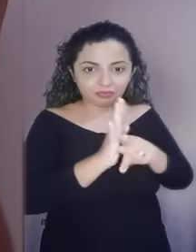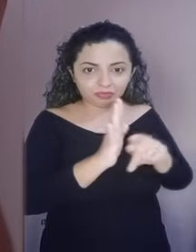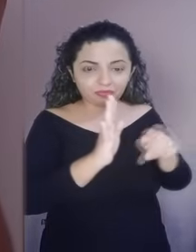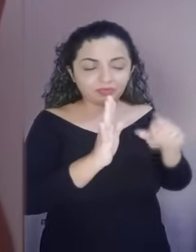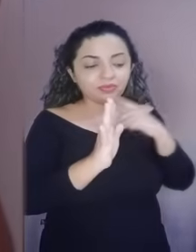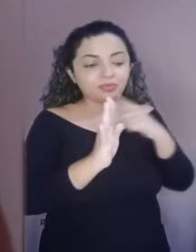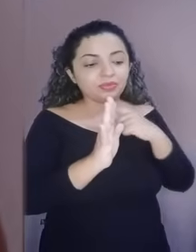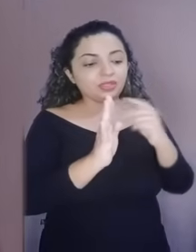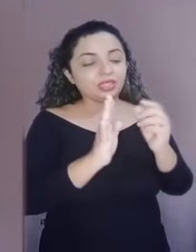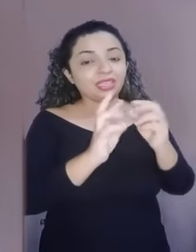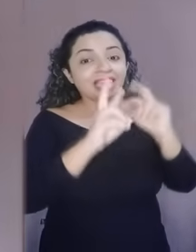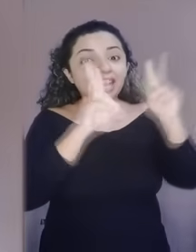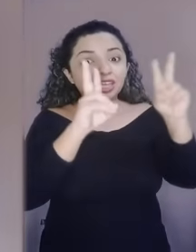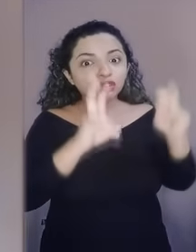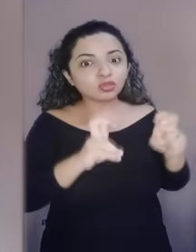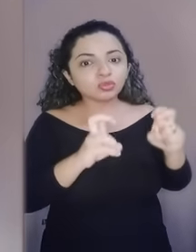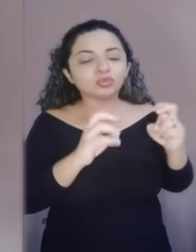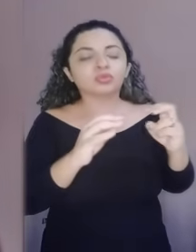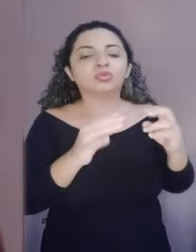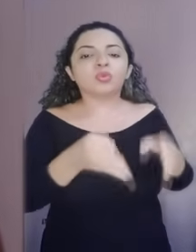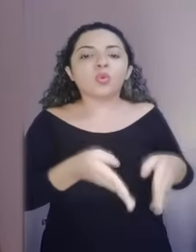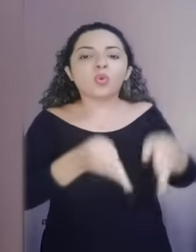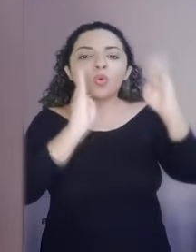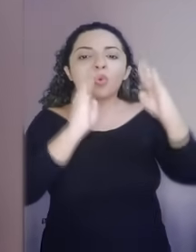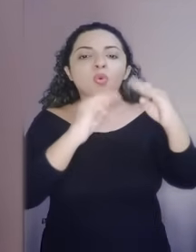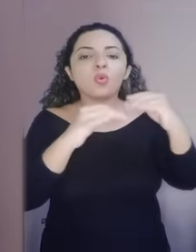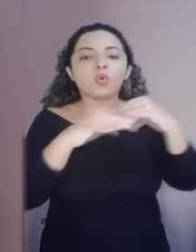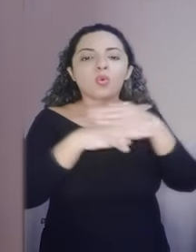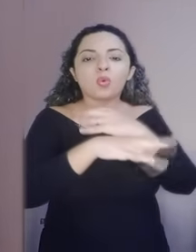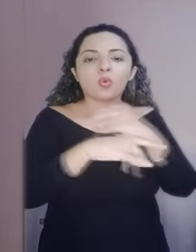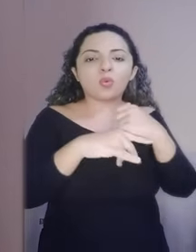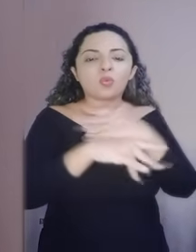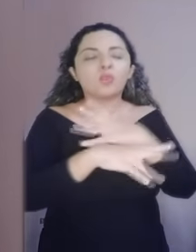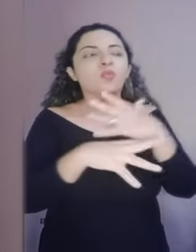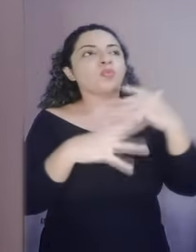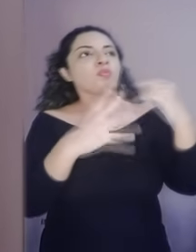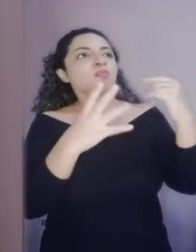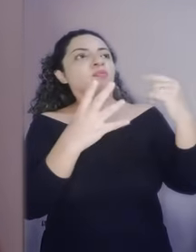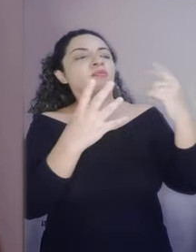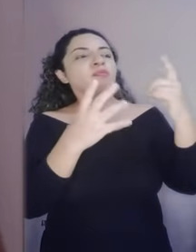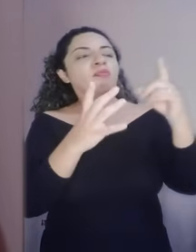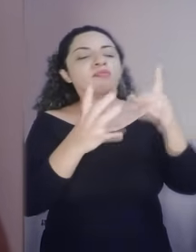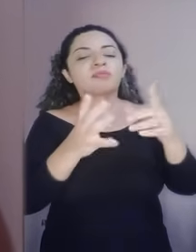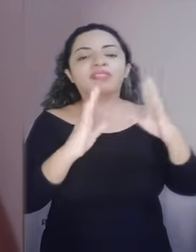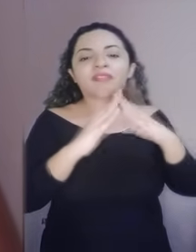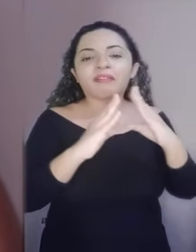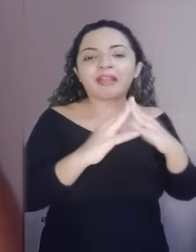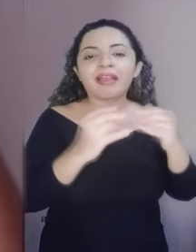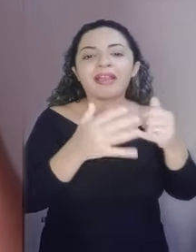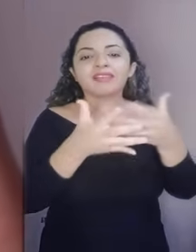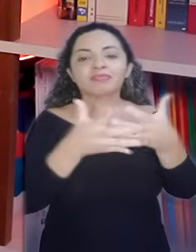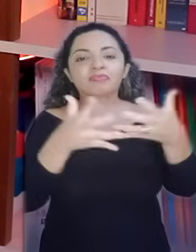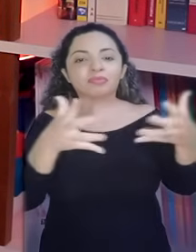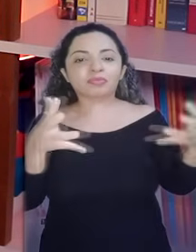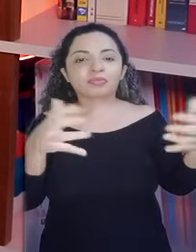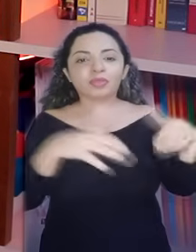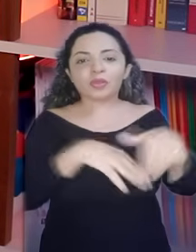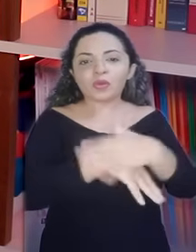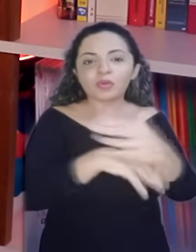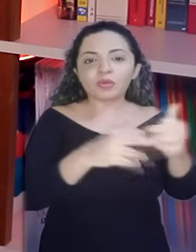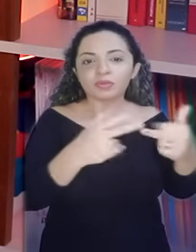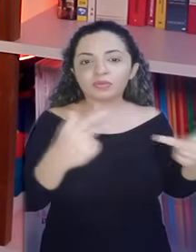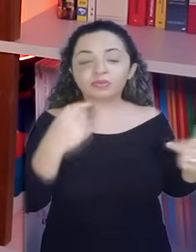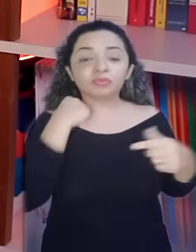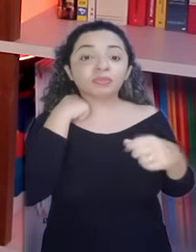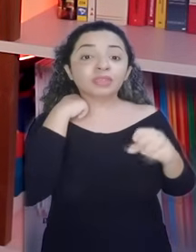com a editora Zahra. Então tem uma infinidade de outros livros para você expandir sobre o tema e conhecer mais. Mas se você quiser